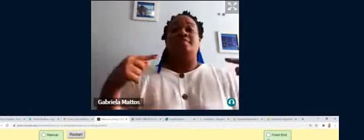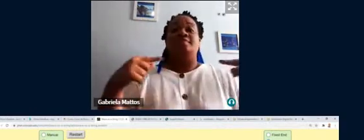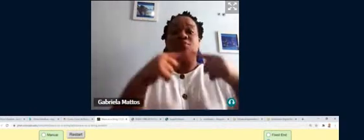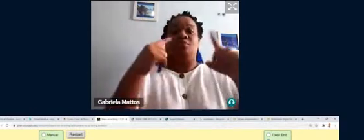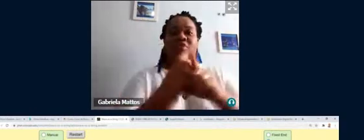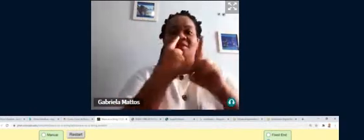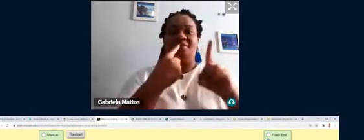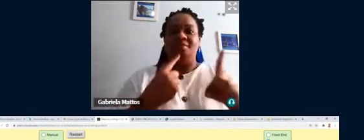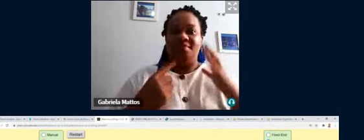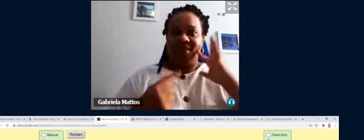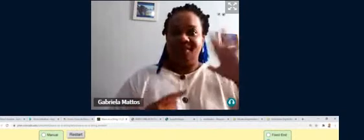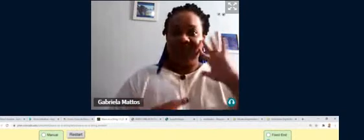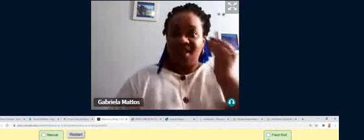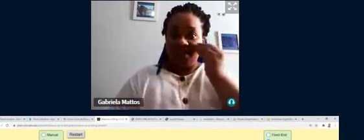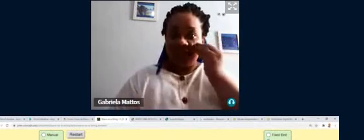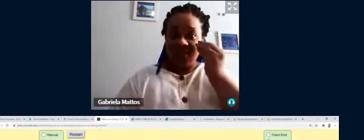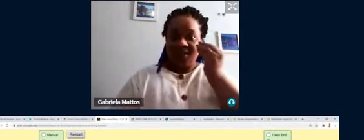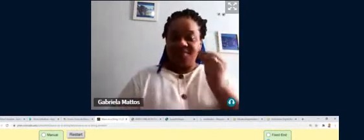Imagina. Vamos testar.